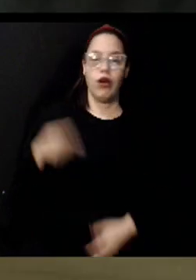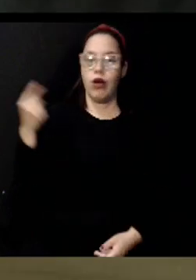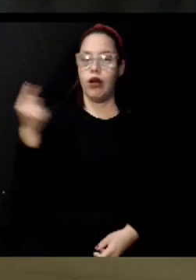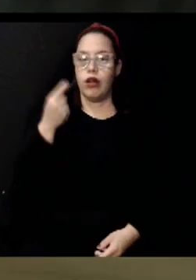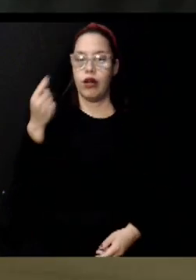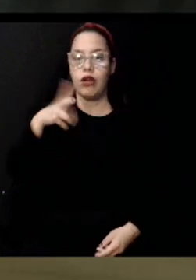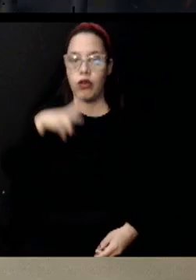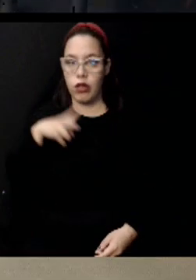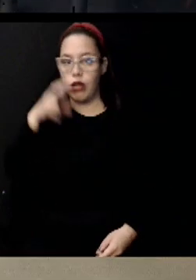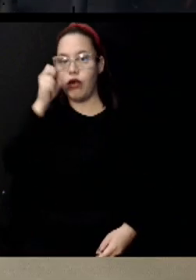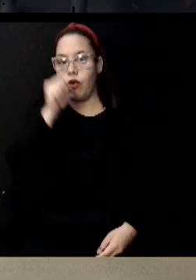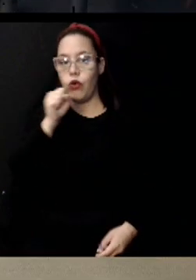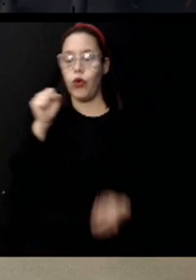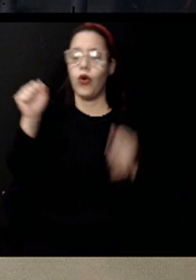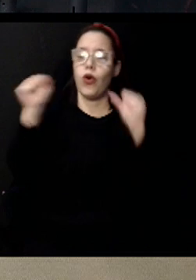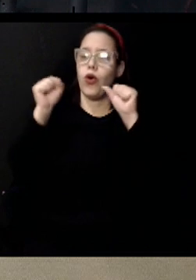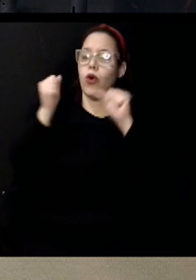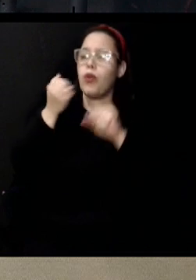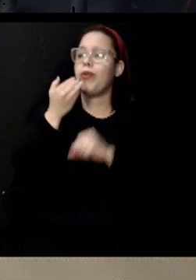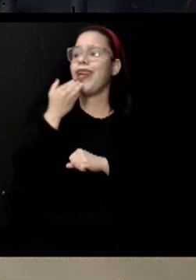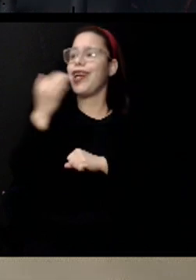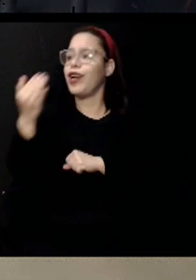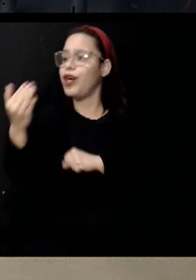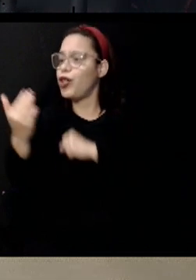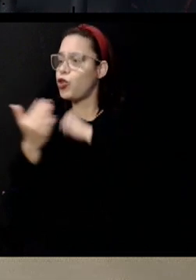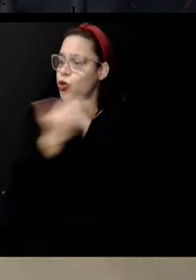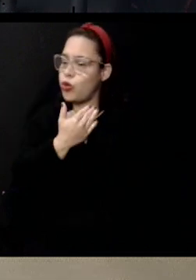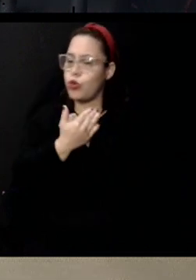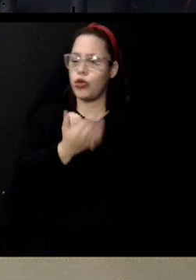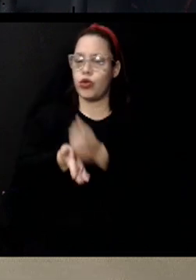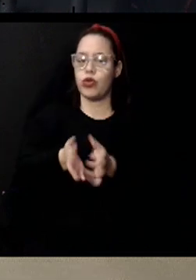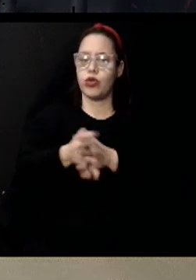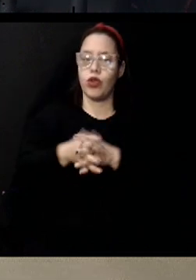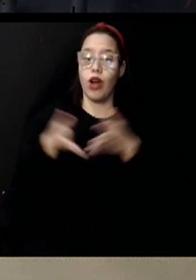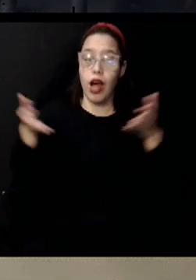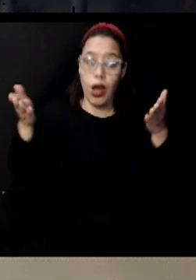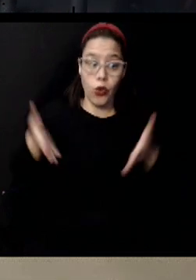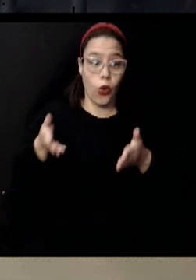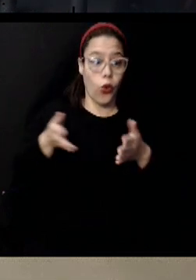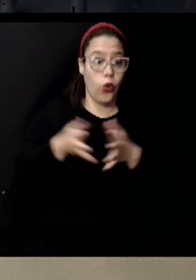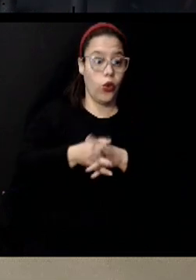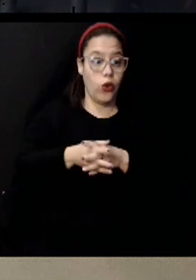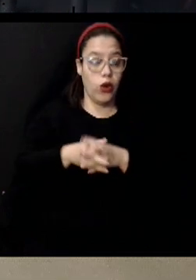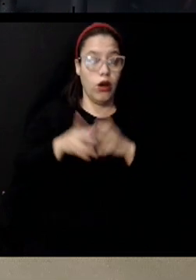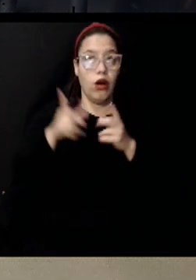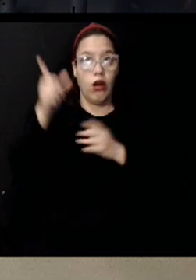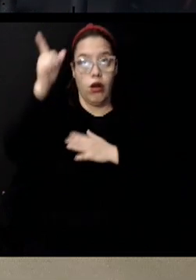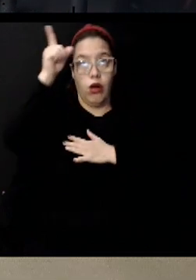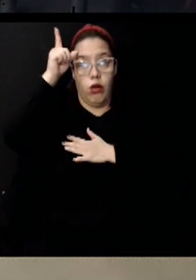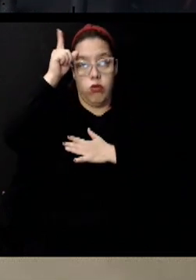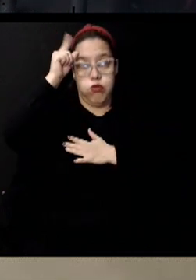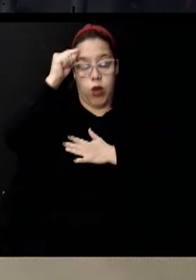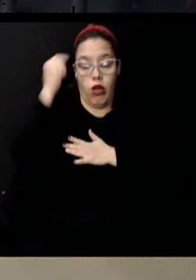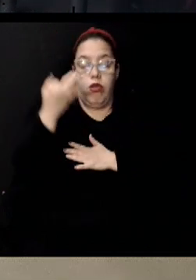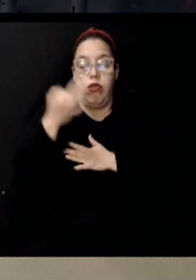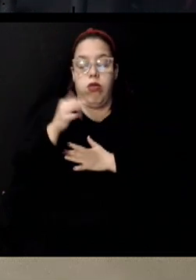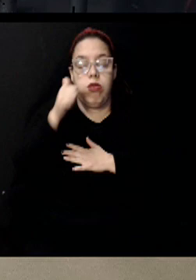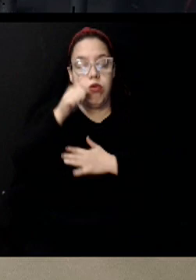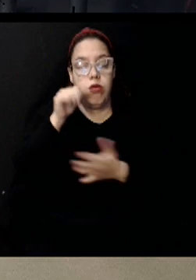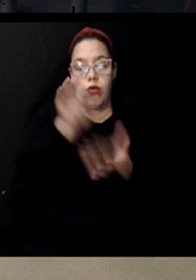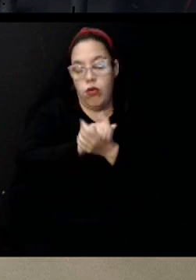Exato, mas por Isso, socorro, porque favor. eu preciso que alguém tome uma atitude agora para aliviar a dor da Exato. minha esposa, É, né. e